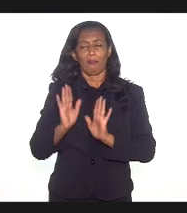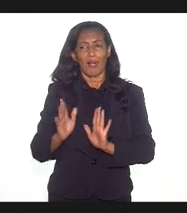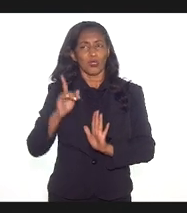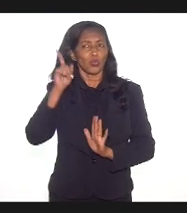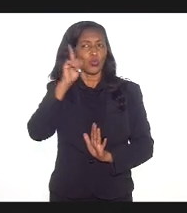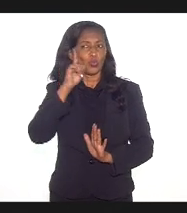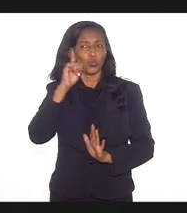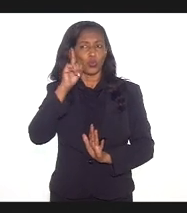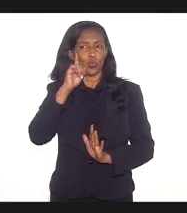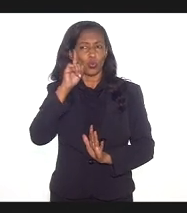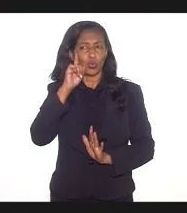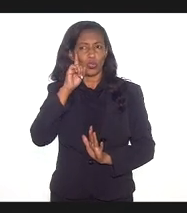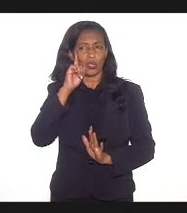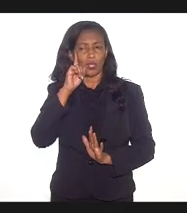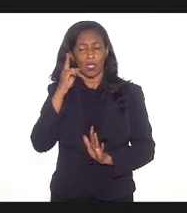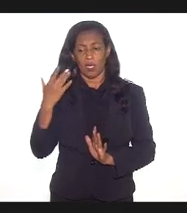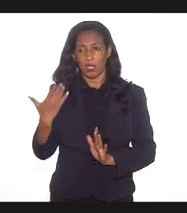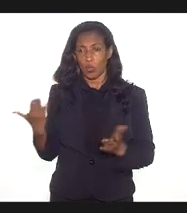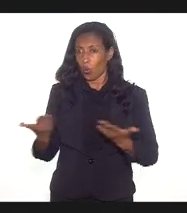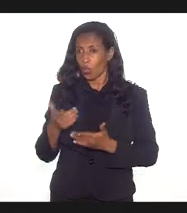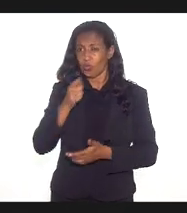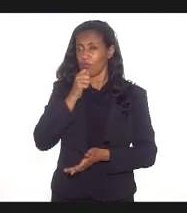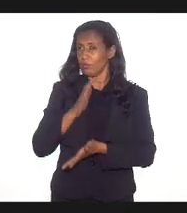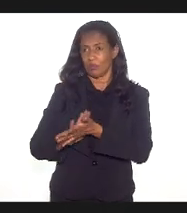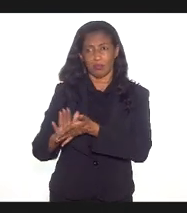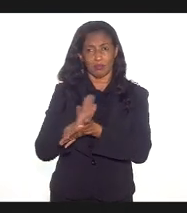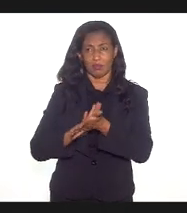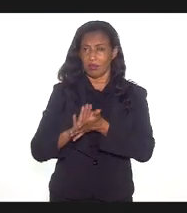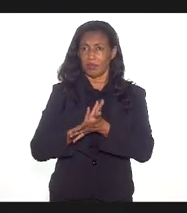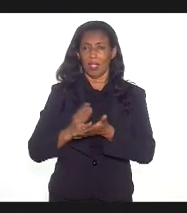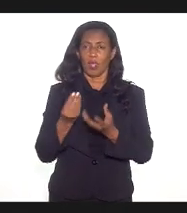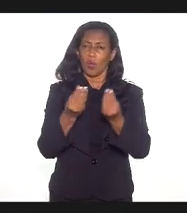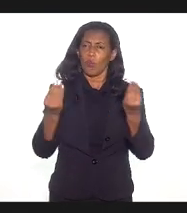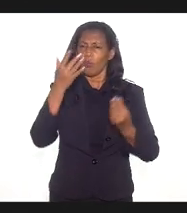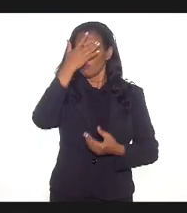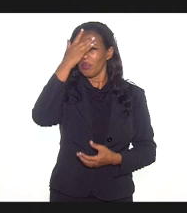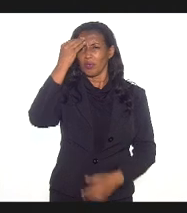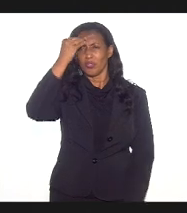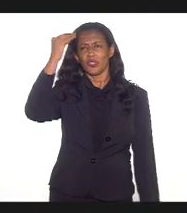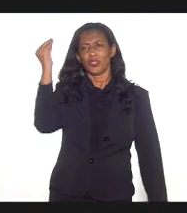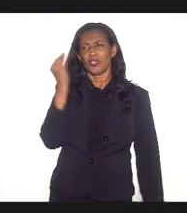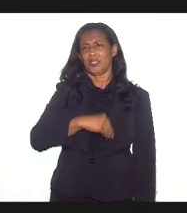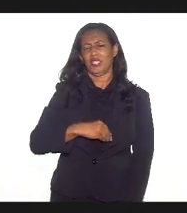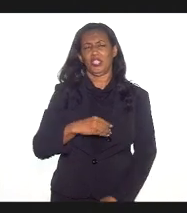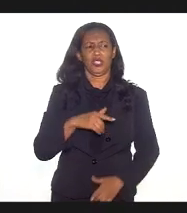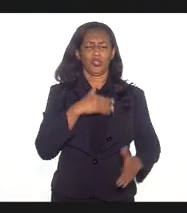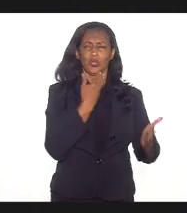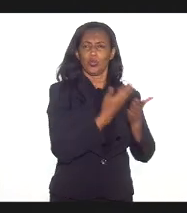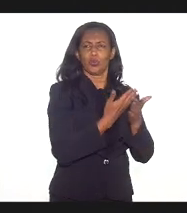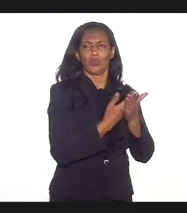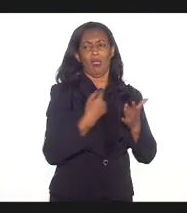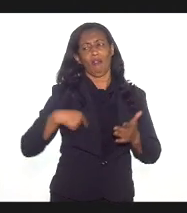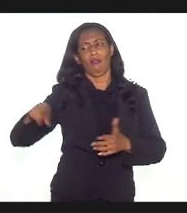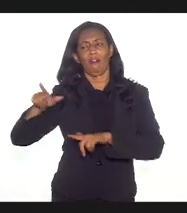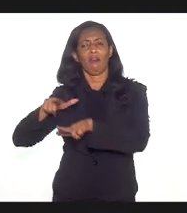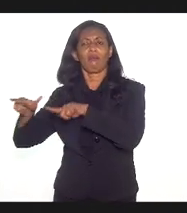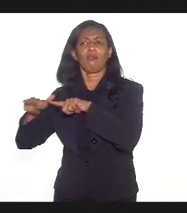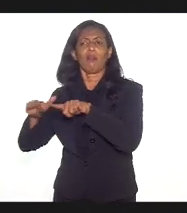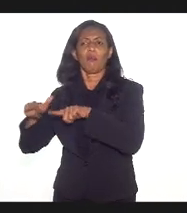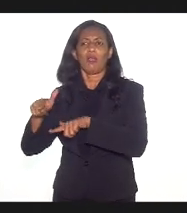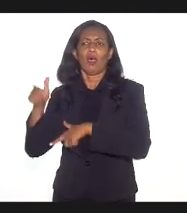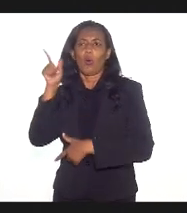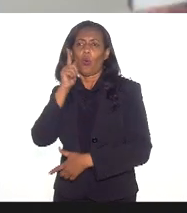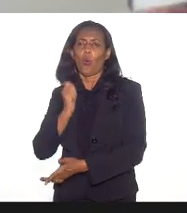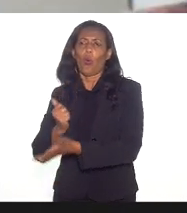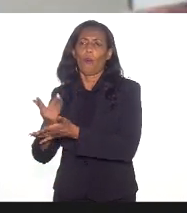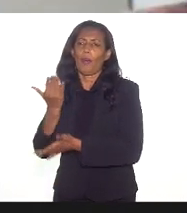alimentação escolar, a pessoa acaba desistindo de estudar para ir trabalhar e conseguir colocar a comida no prato da mesa, né? Então,